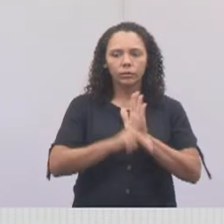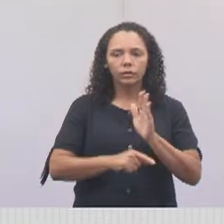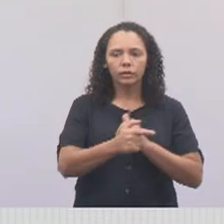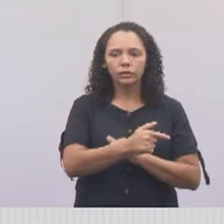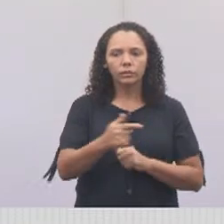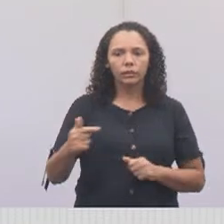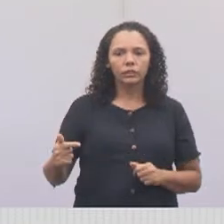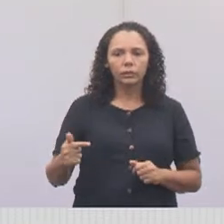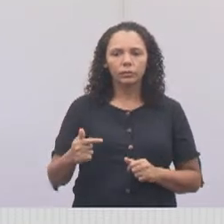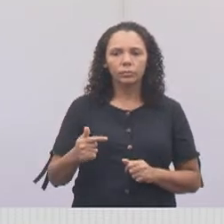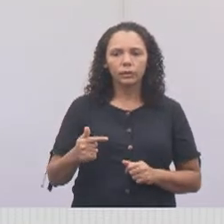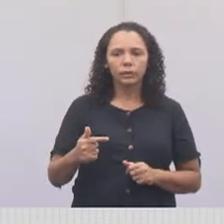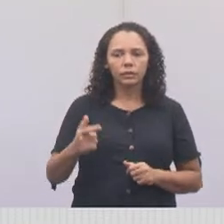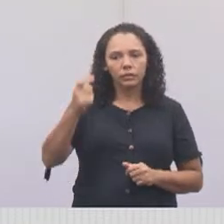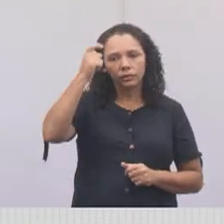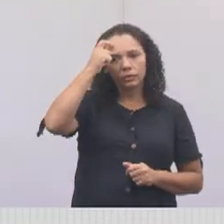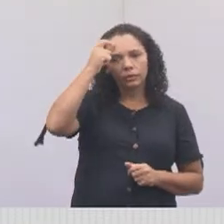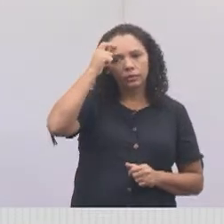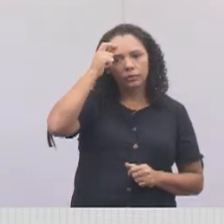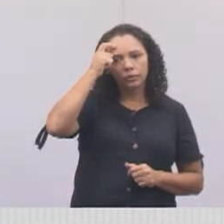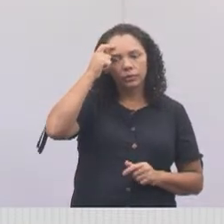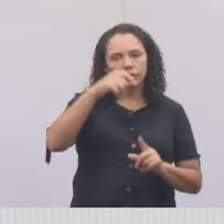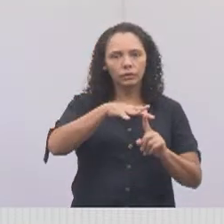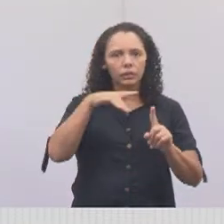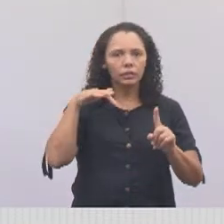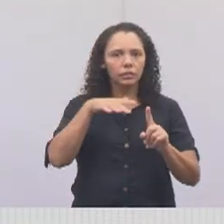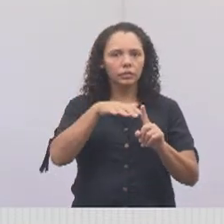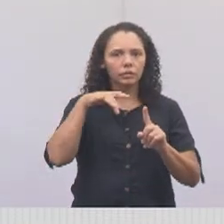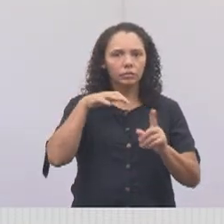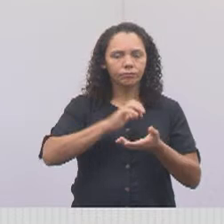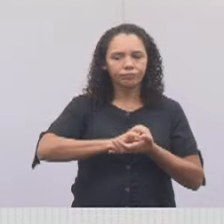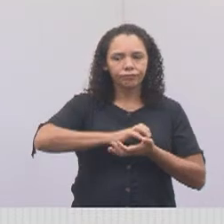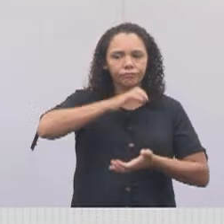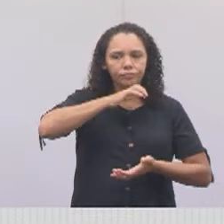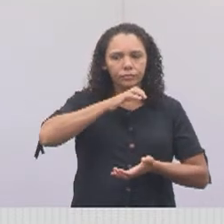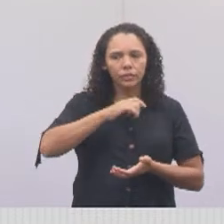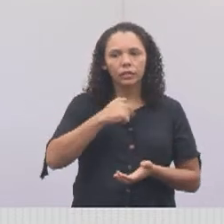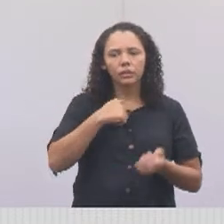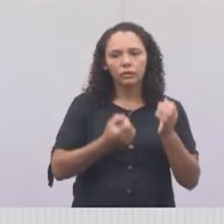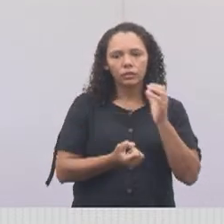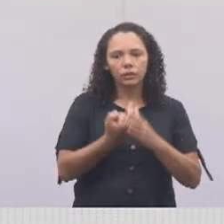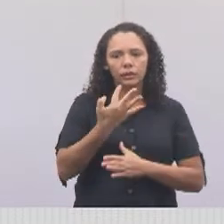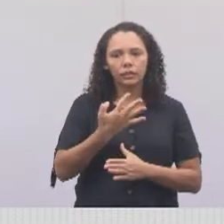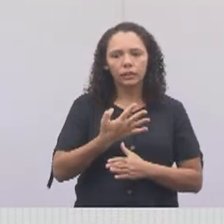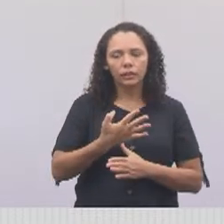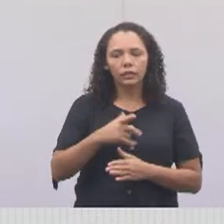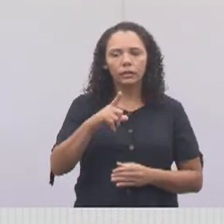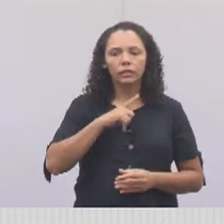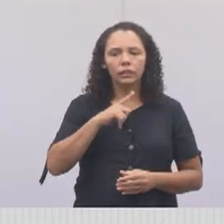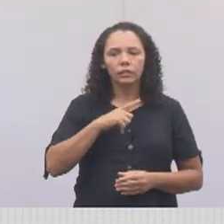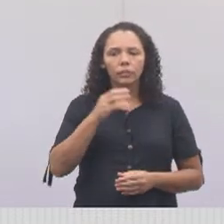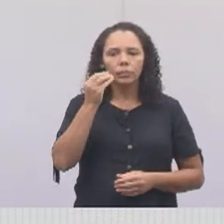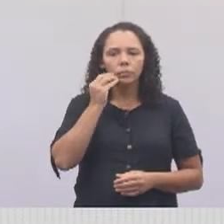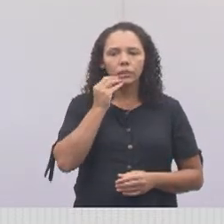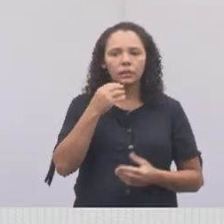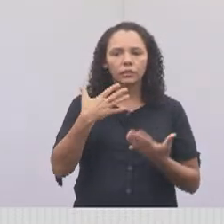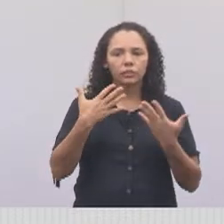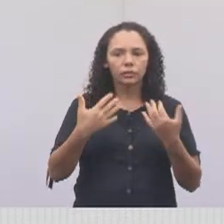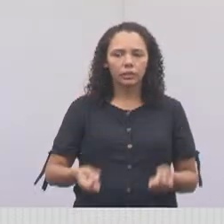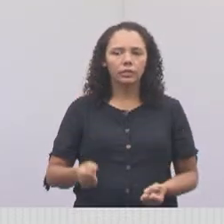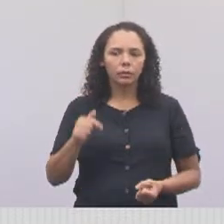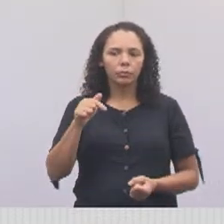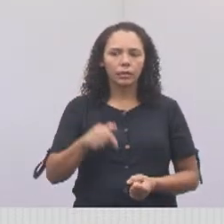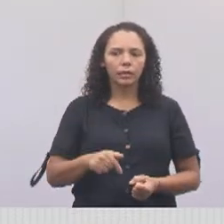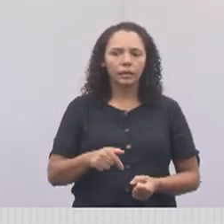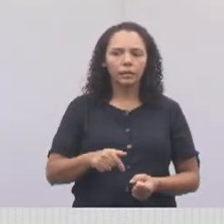Semana de Conscientização da Síndrome de Burnout, né, um projeto de minha autoria, onde tivemos a oportunidade de receber aqui na Câmara